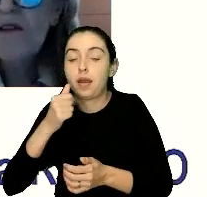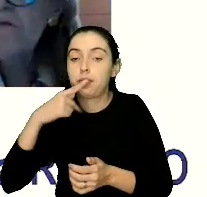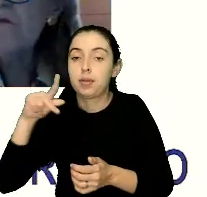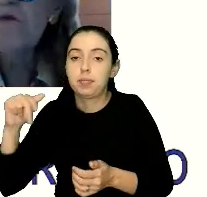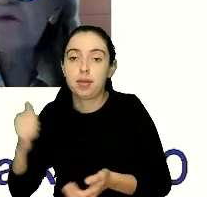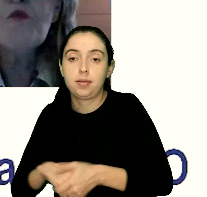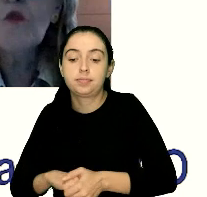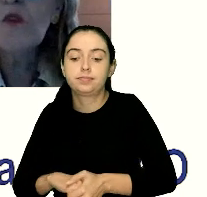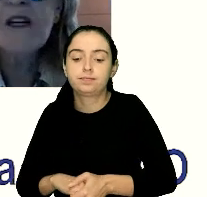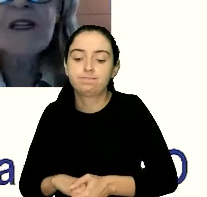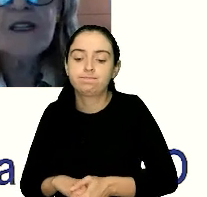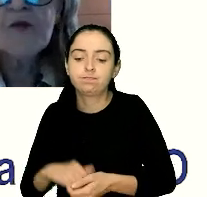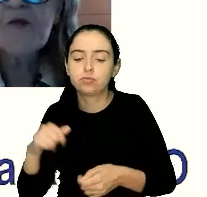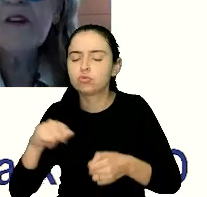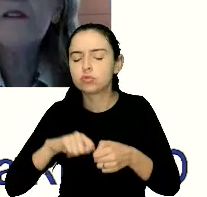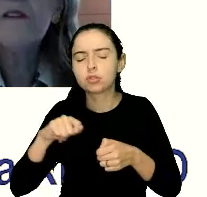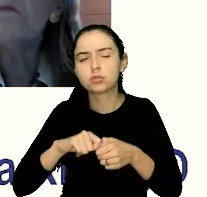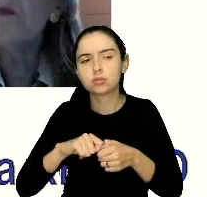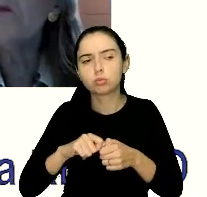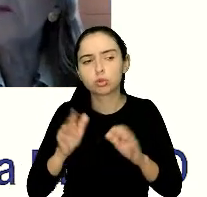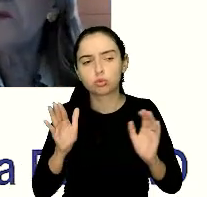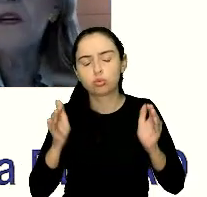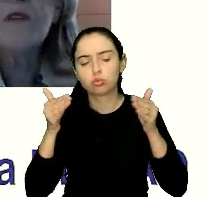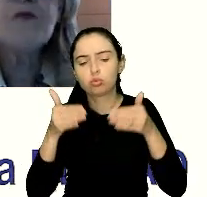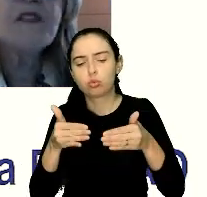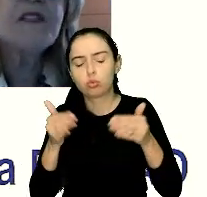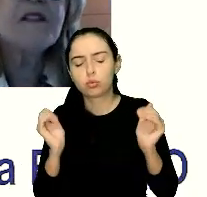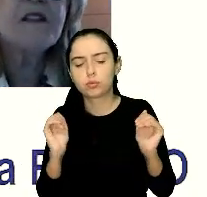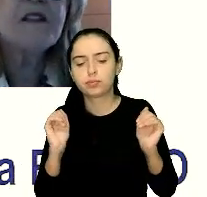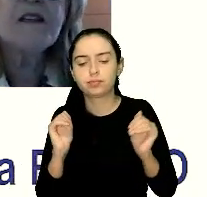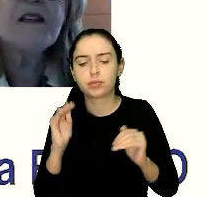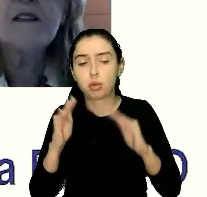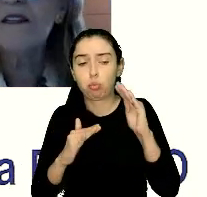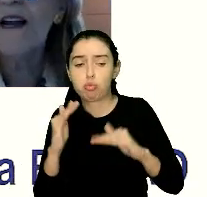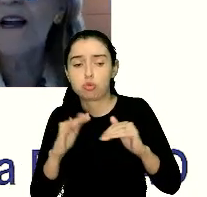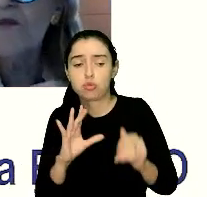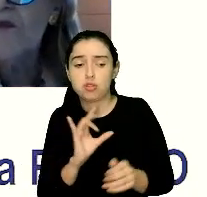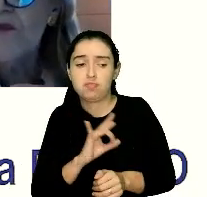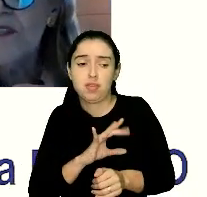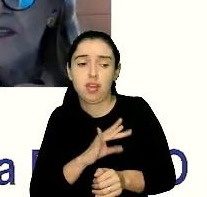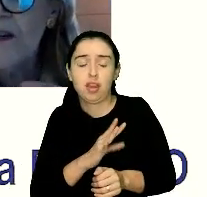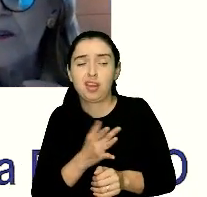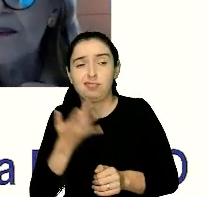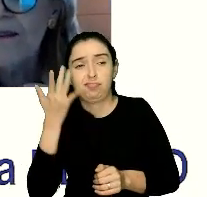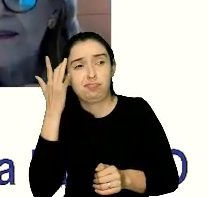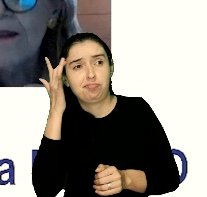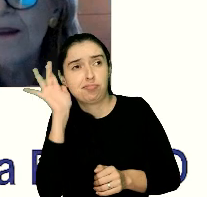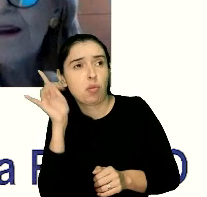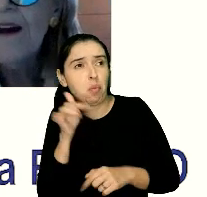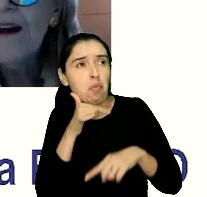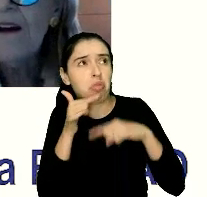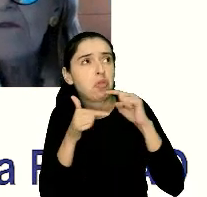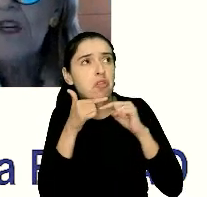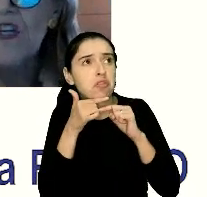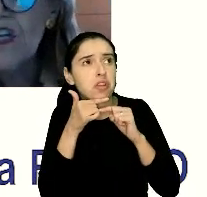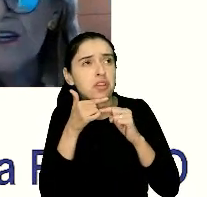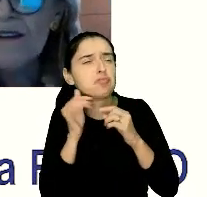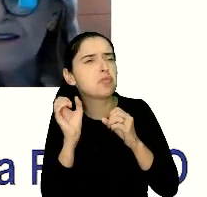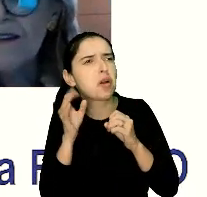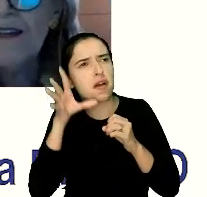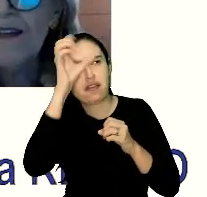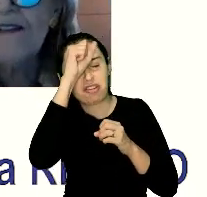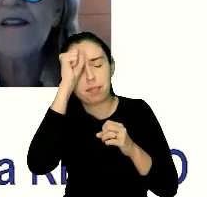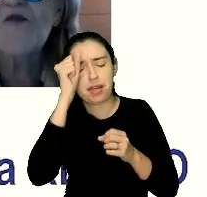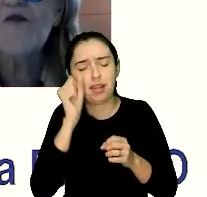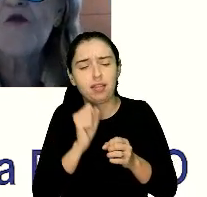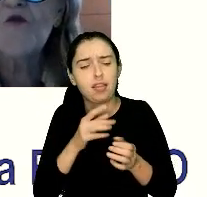Isso foi nos colocando, né, alguns medos, incertezas. Será que eu vou conseguir aprender a